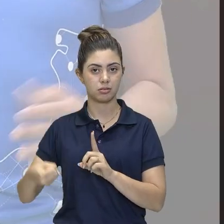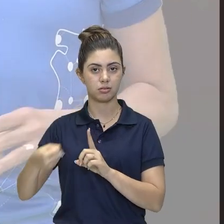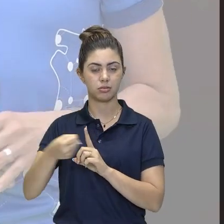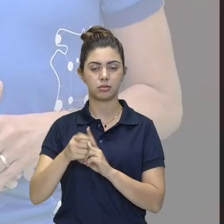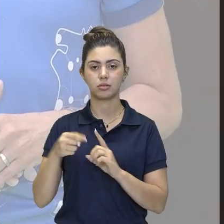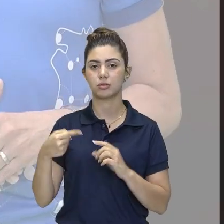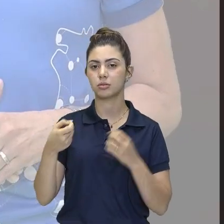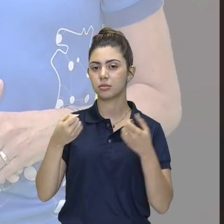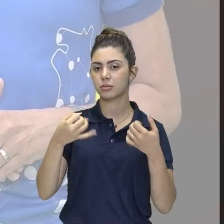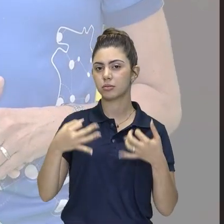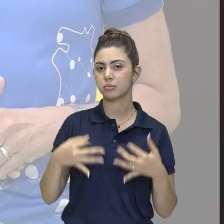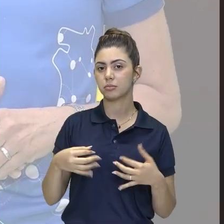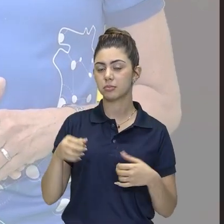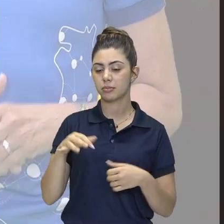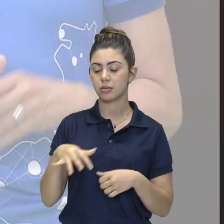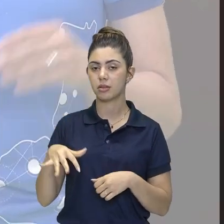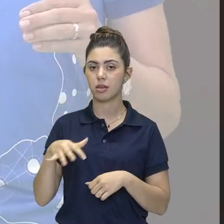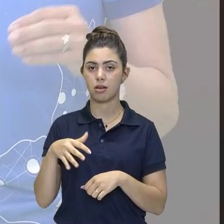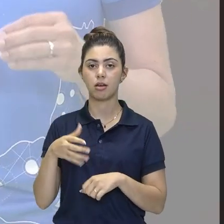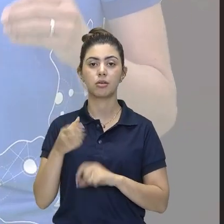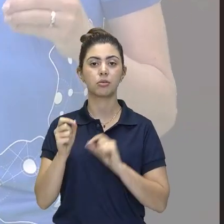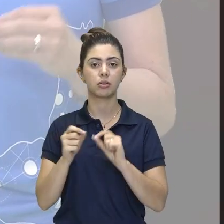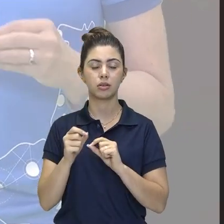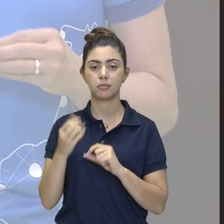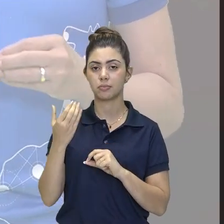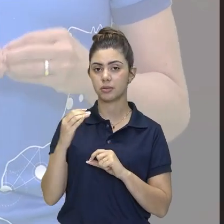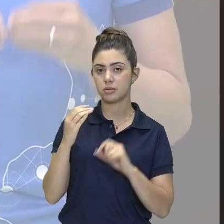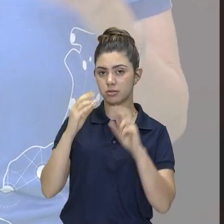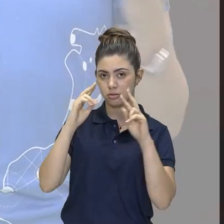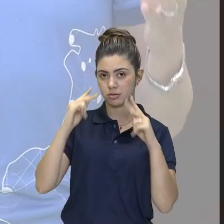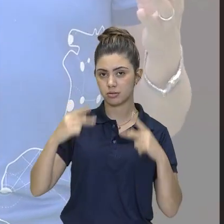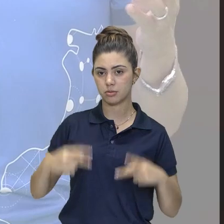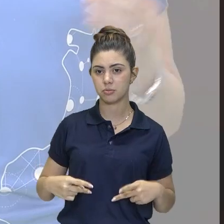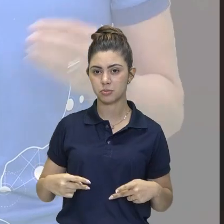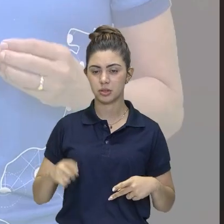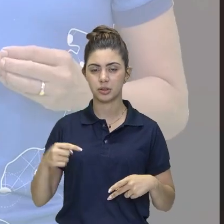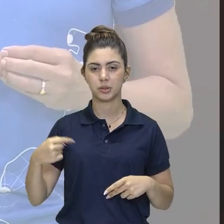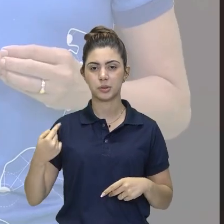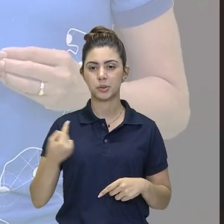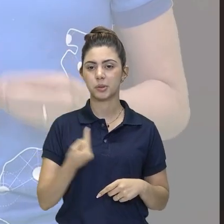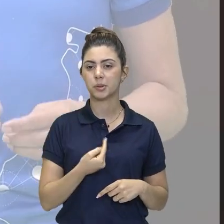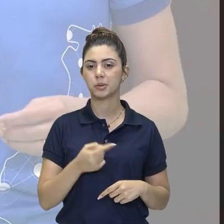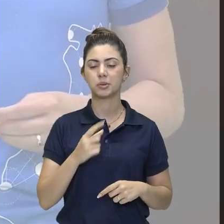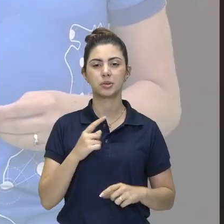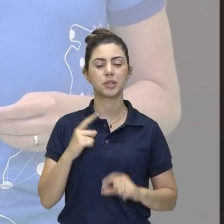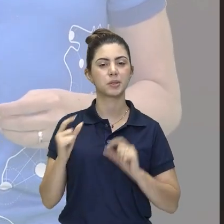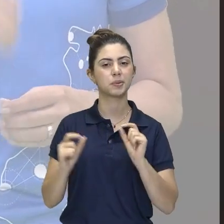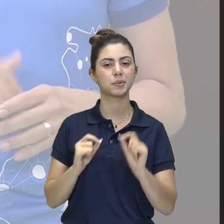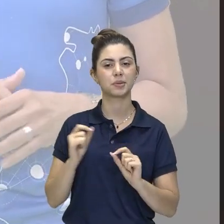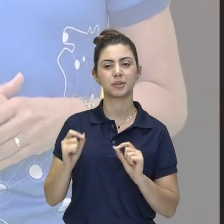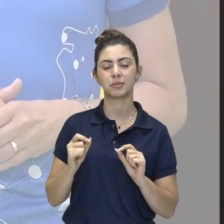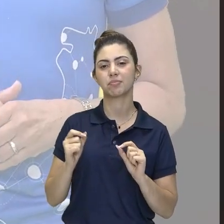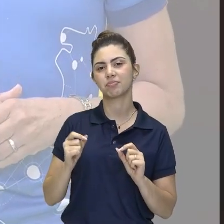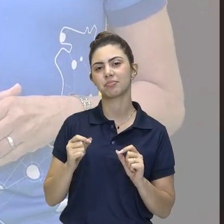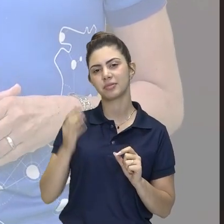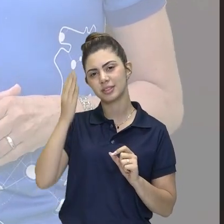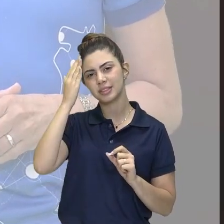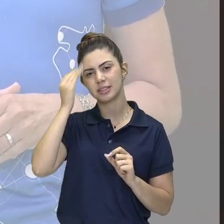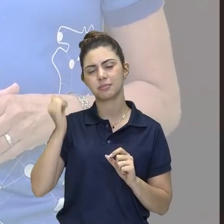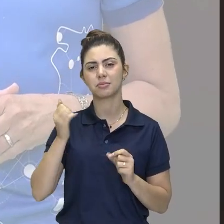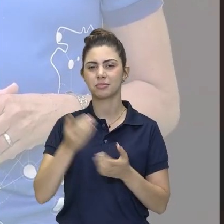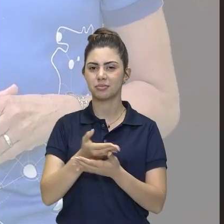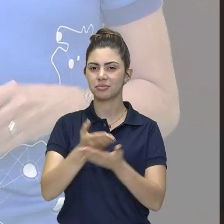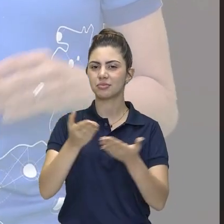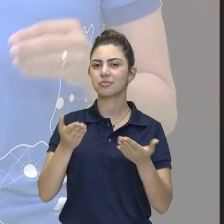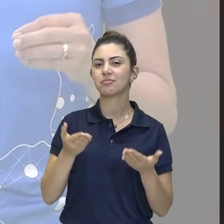dentro do campo das ciências humanas, nós temos aí uma máxima, digamos assim, e que você com certeza